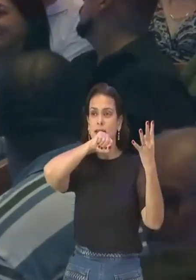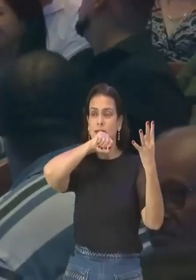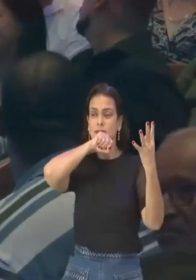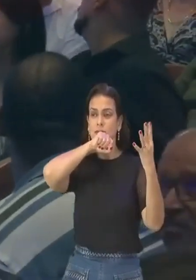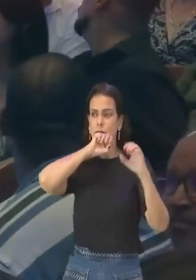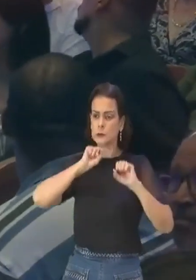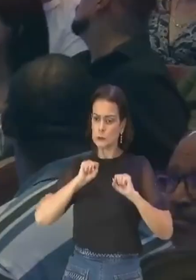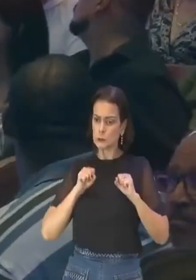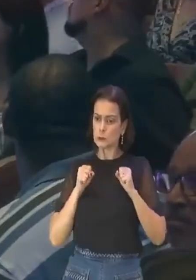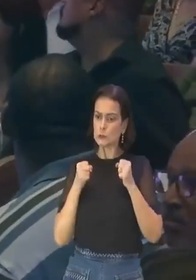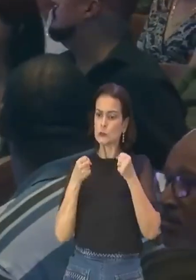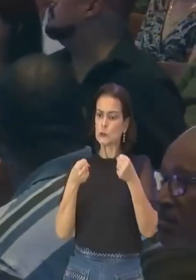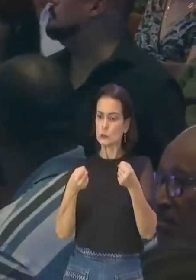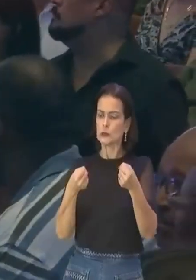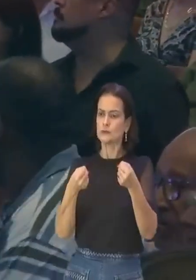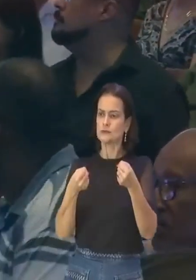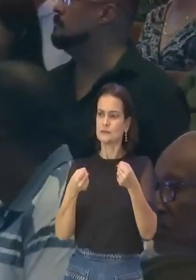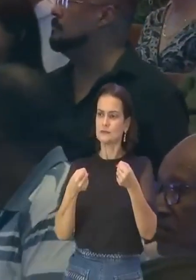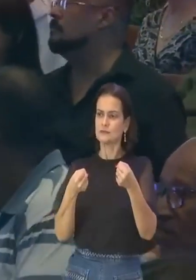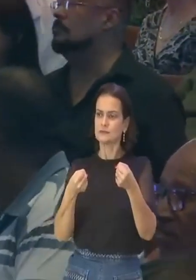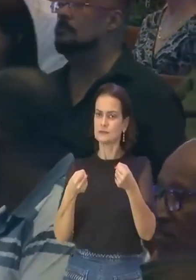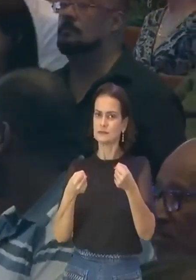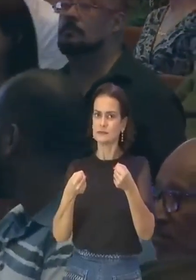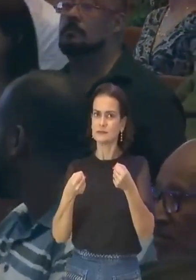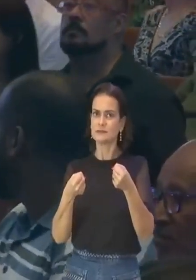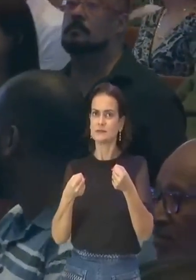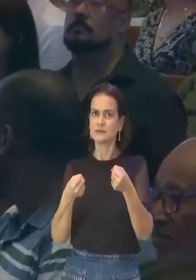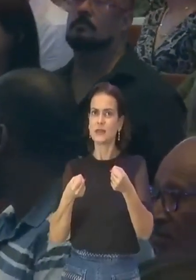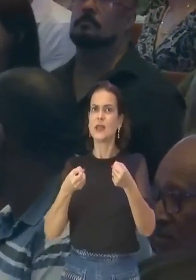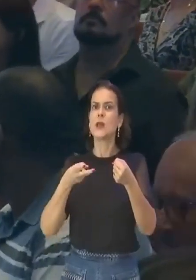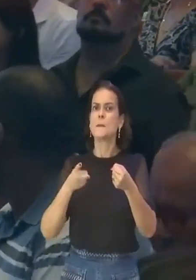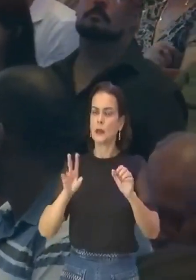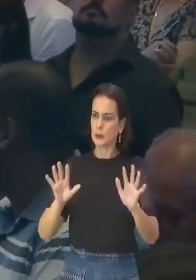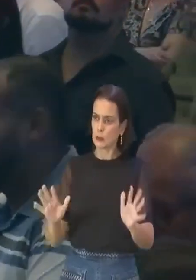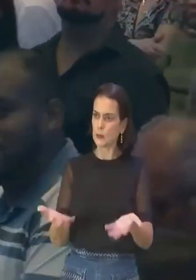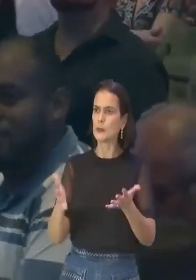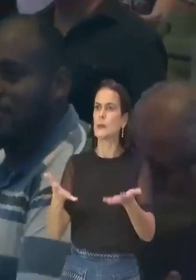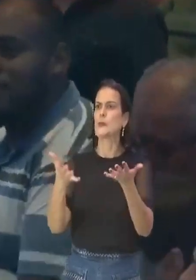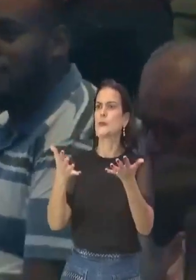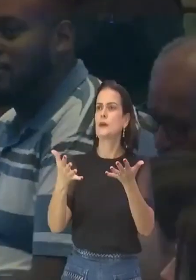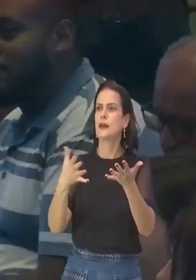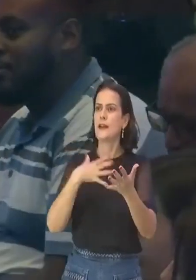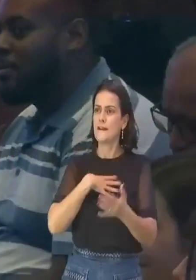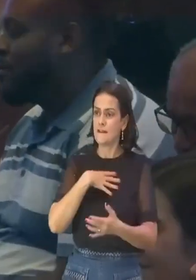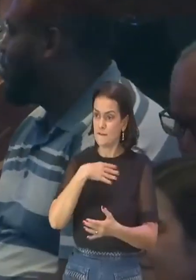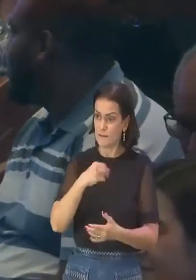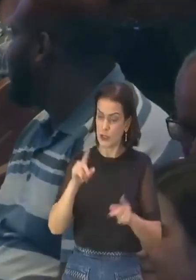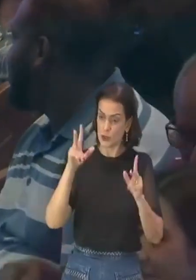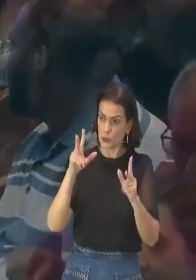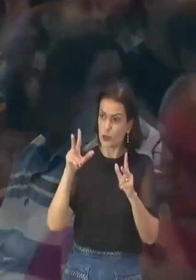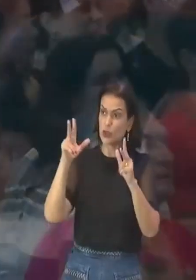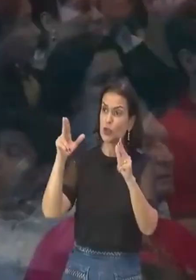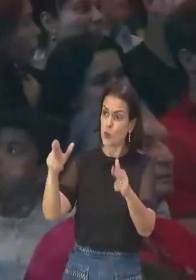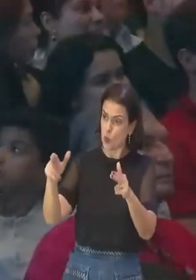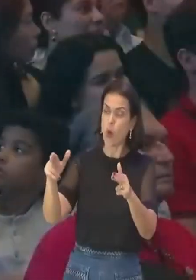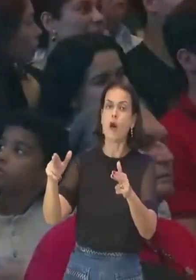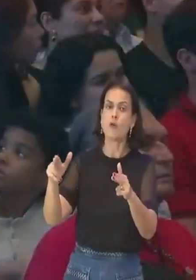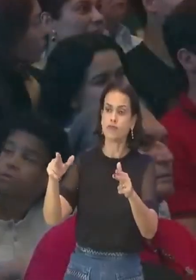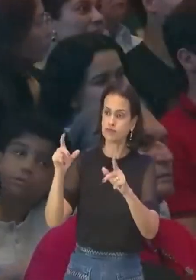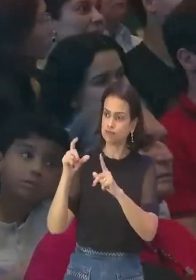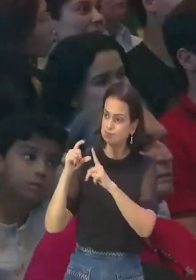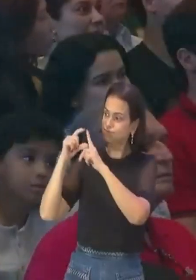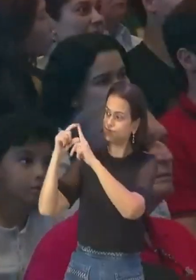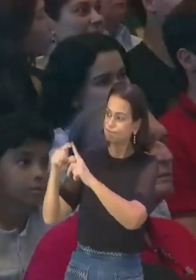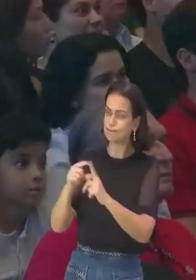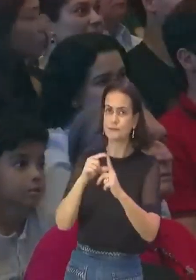se esforçando para cultivar filhos segundo a palavra de